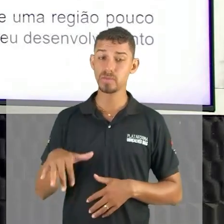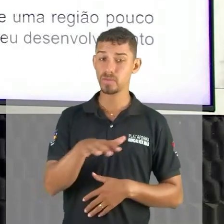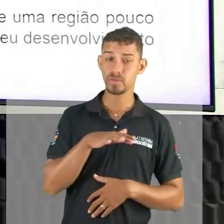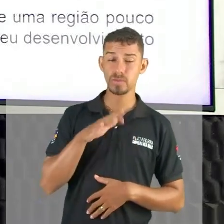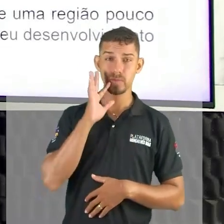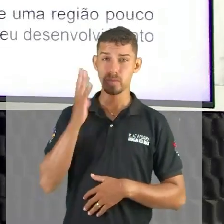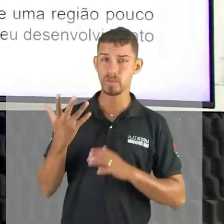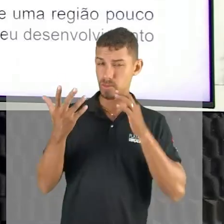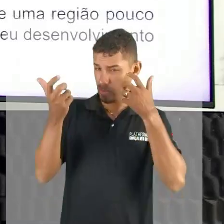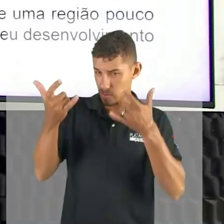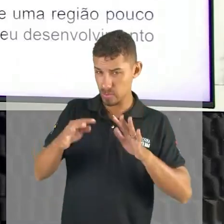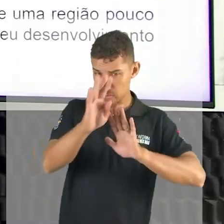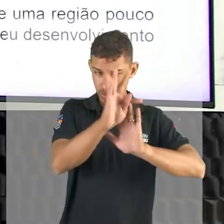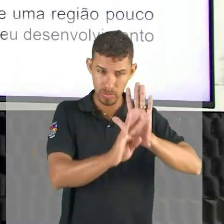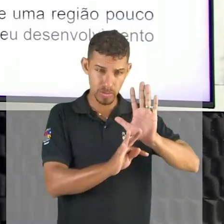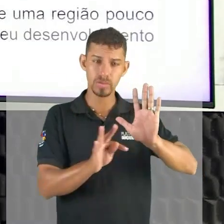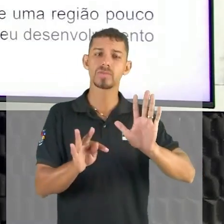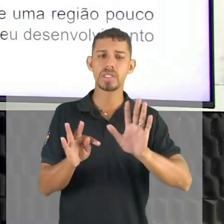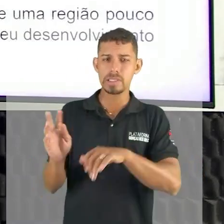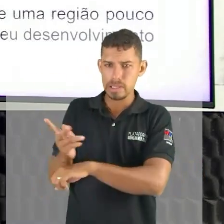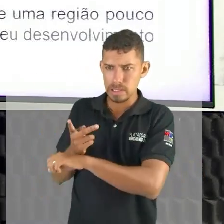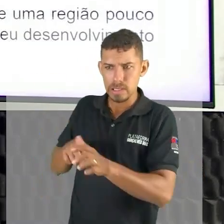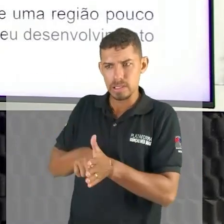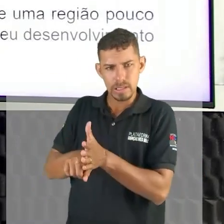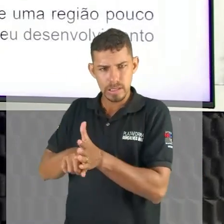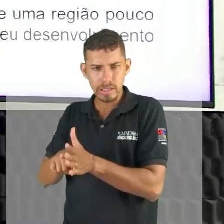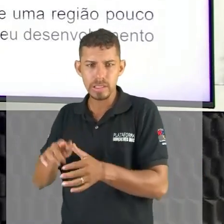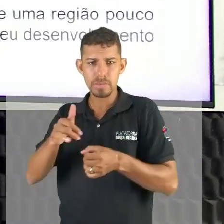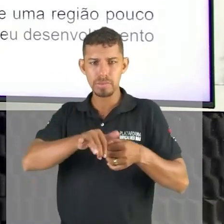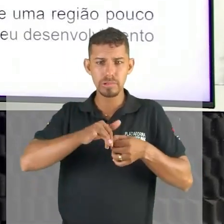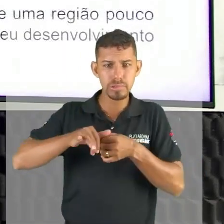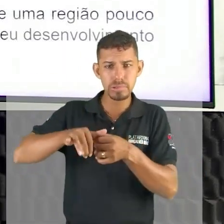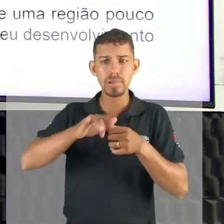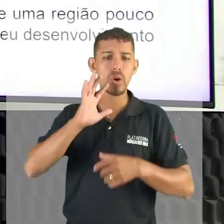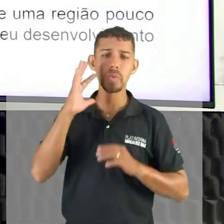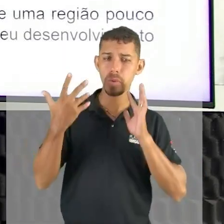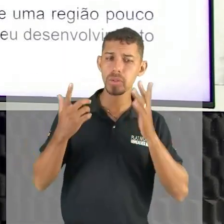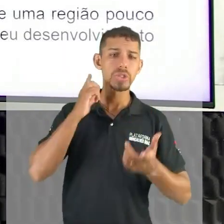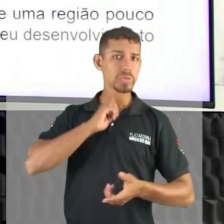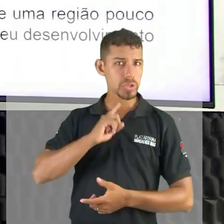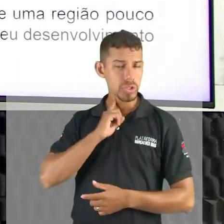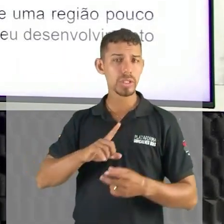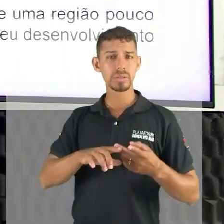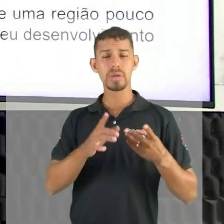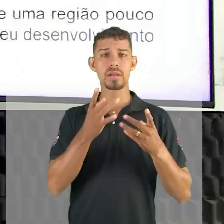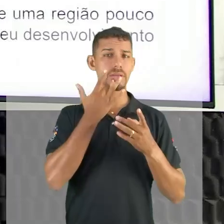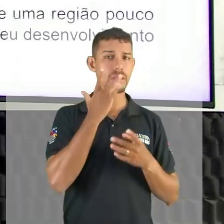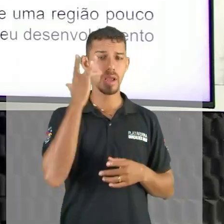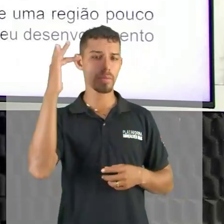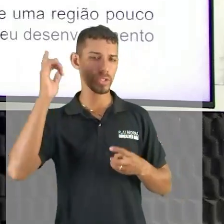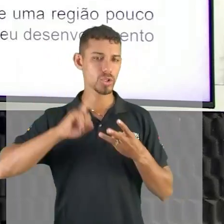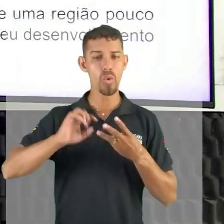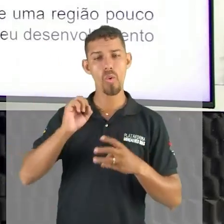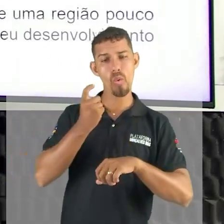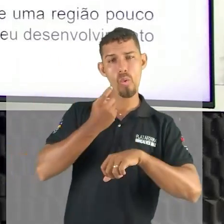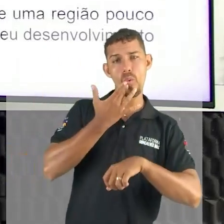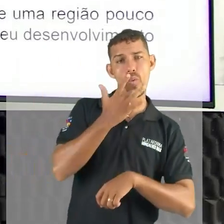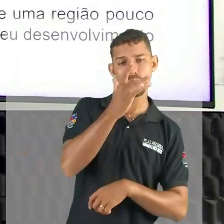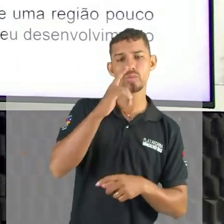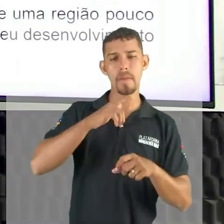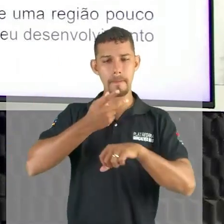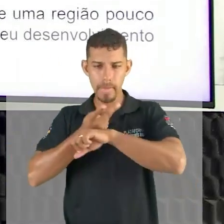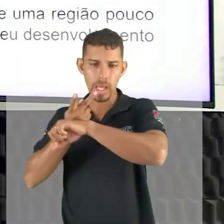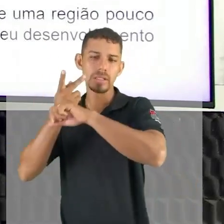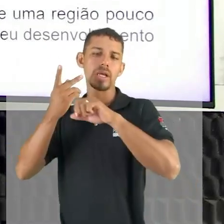cenário de que trata o texto, a exploração de jazidas de petróleo, bem como de minérios, diamante, ouro, prata, cobre,